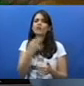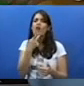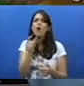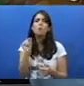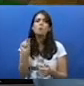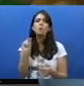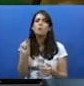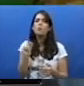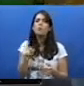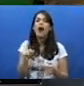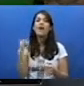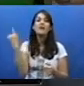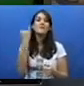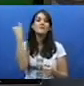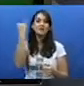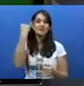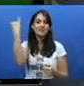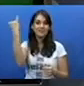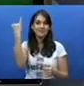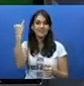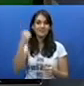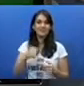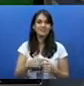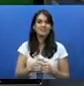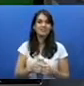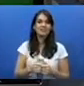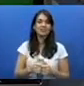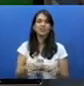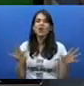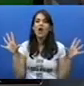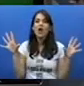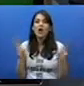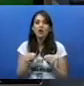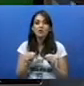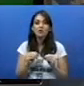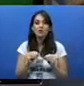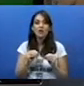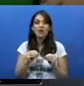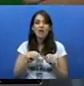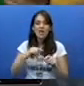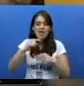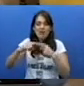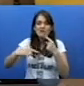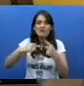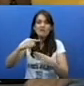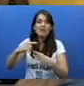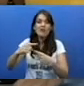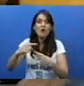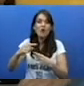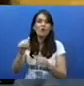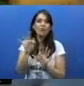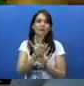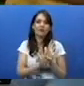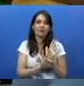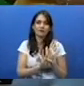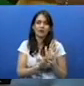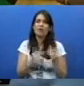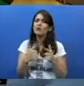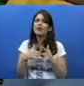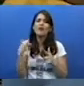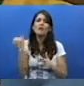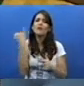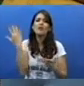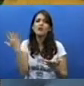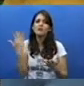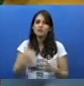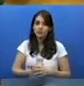sobre a importância da revisão de um texto, tá, crianças? Por que é importante, quando você termina de fazer uma